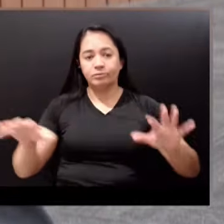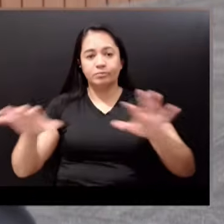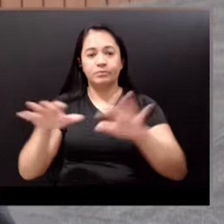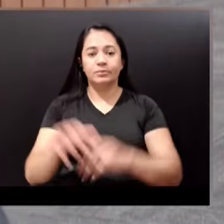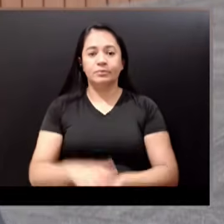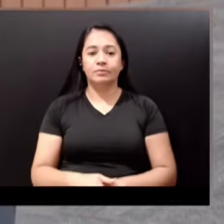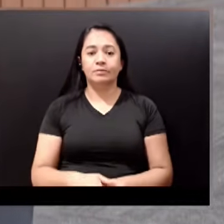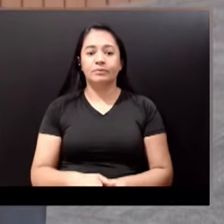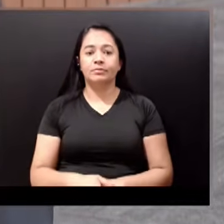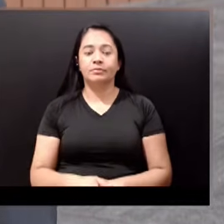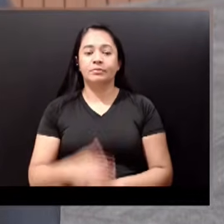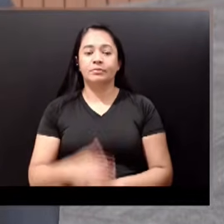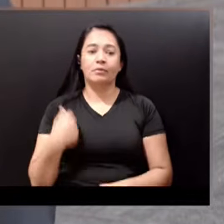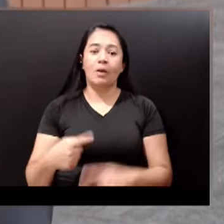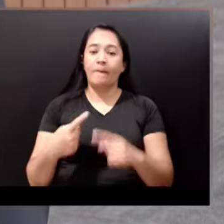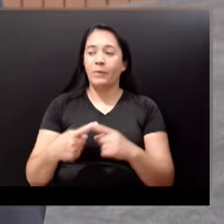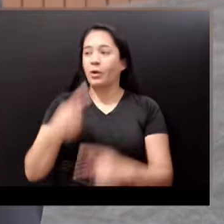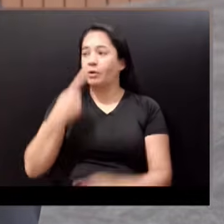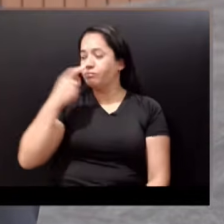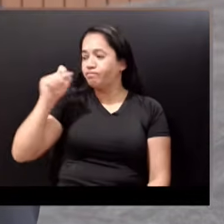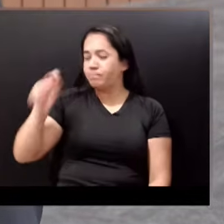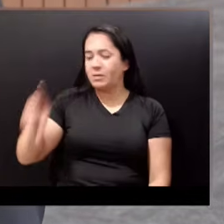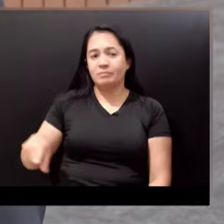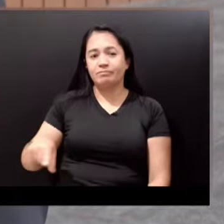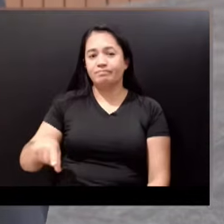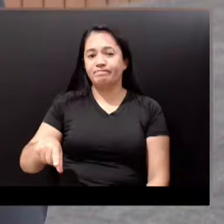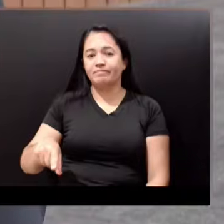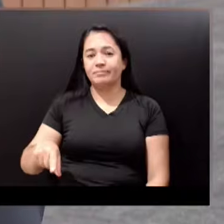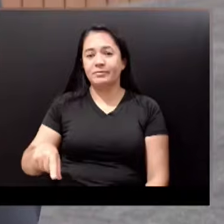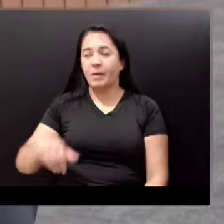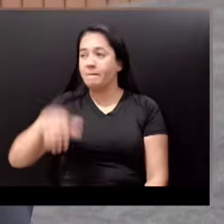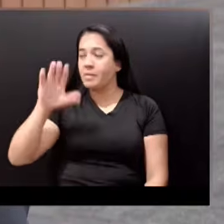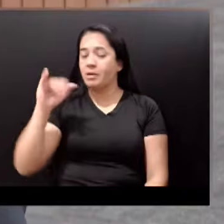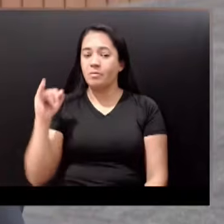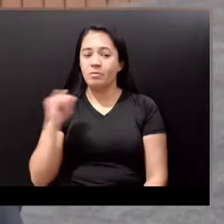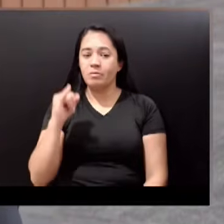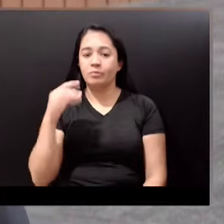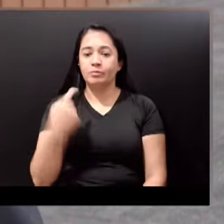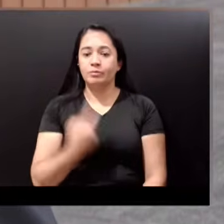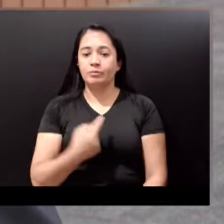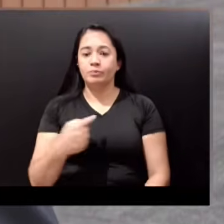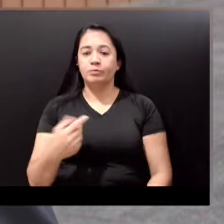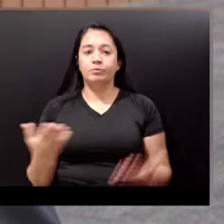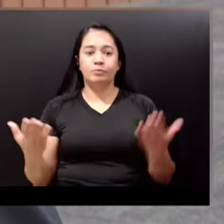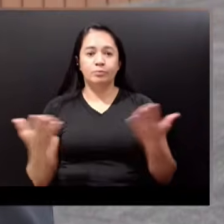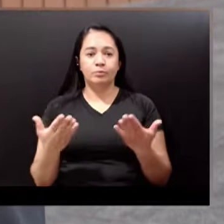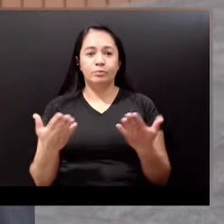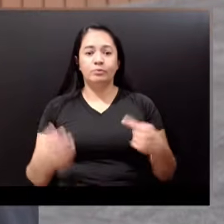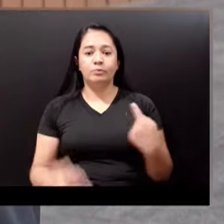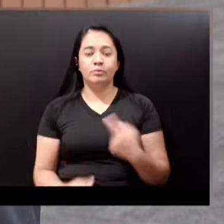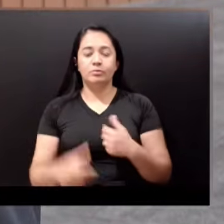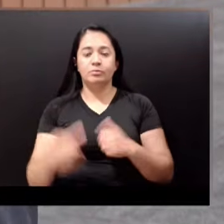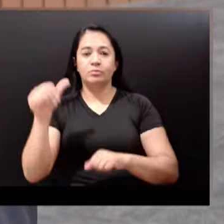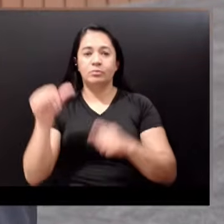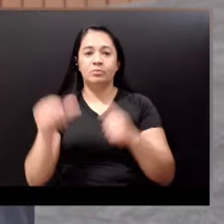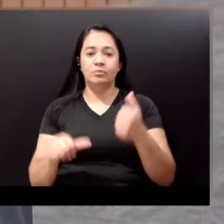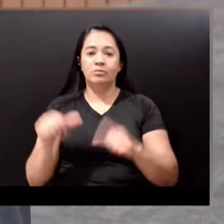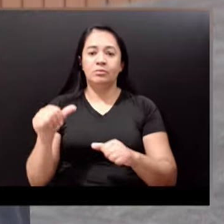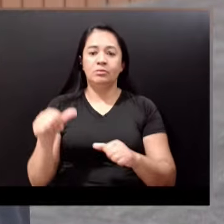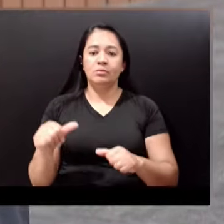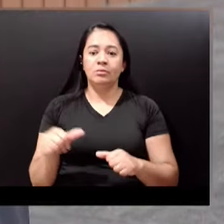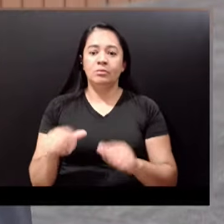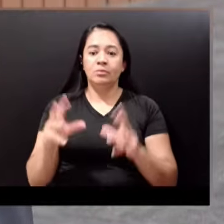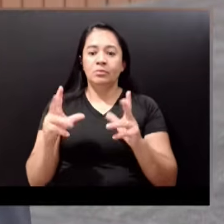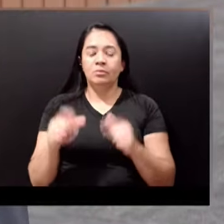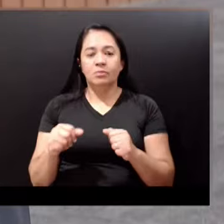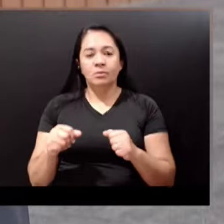resíduos sólidos é uma das questões mais importantes do nosso tempo, né? Quando a gente está analisando todas as questões ambientais